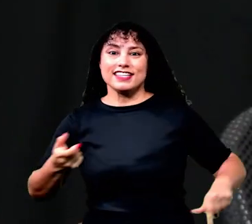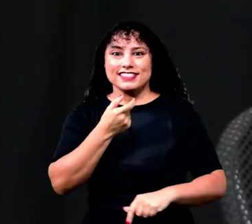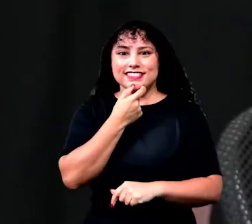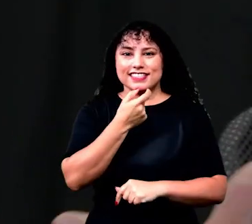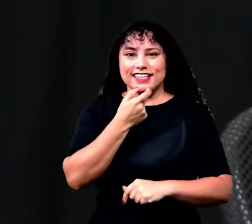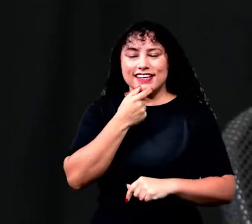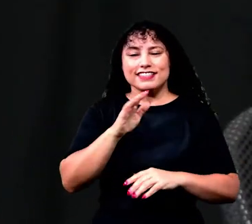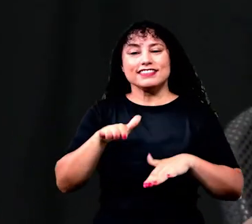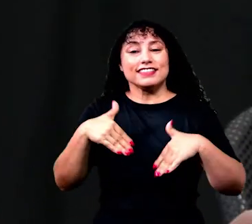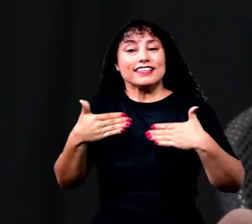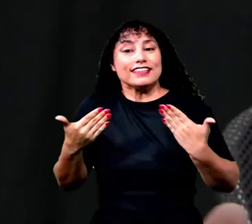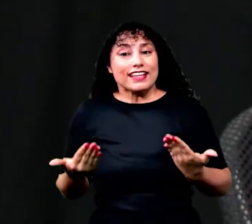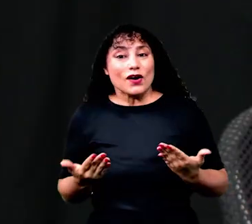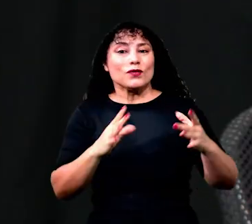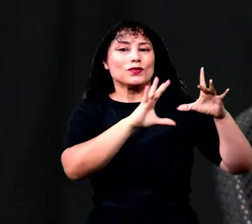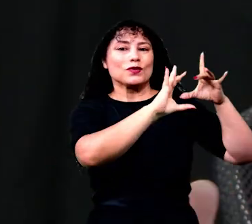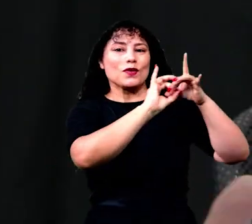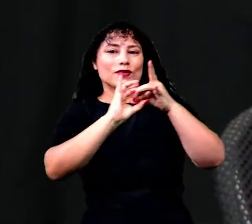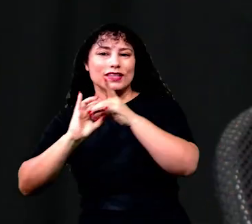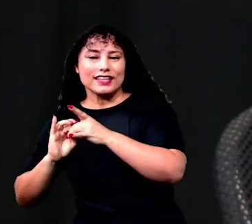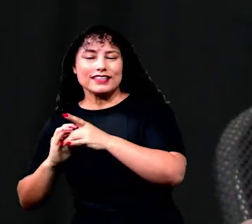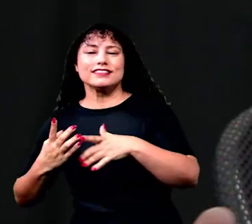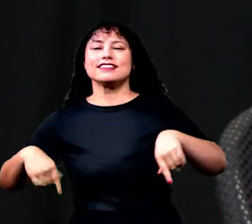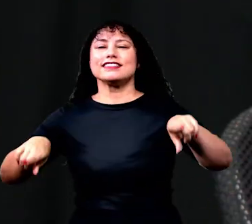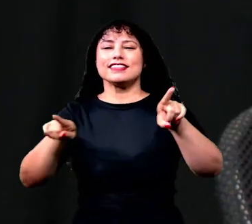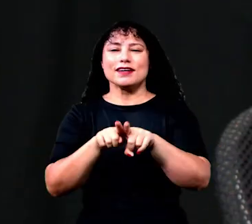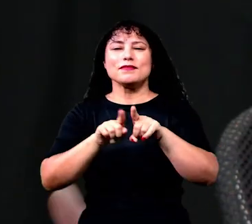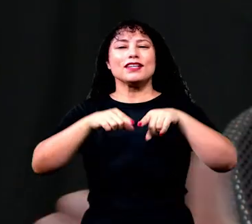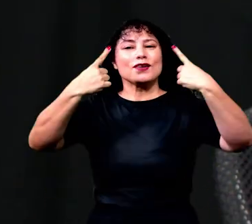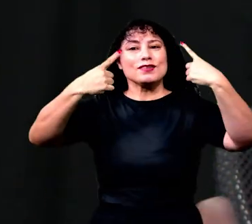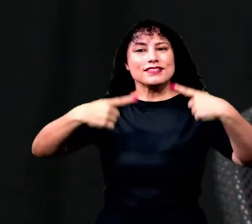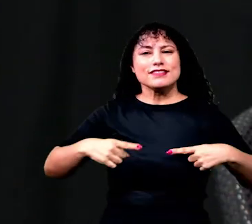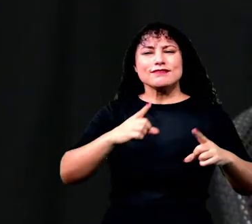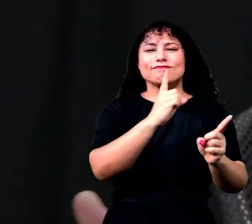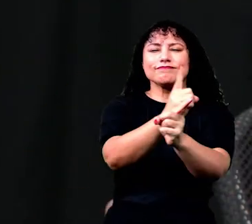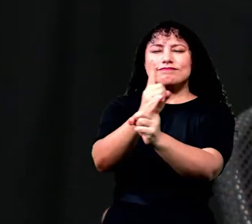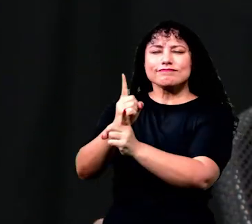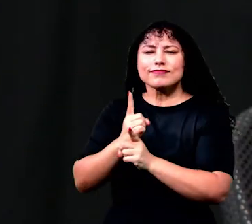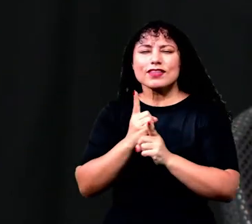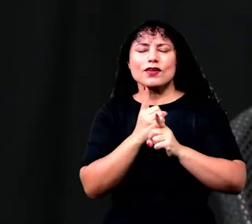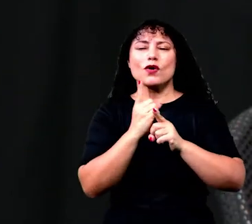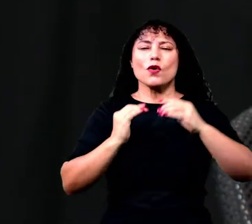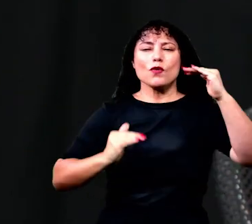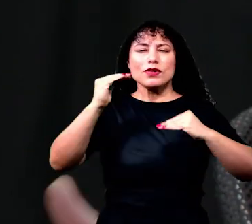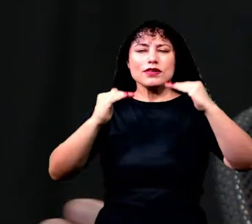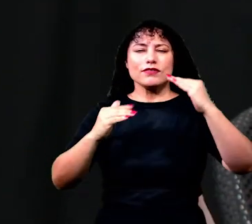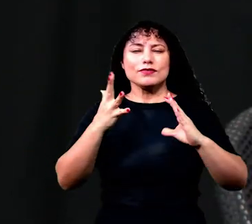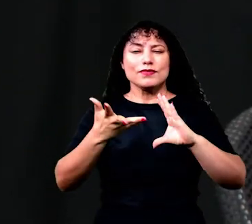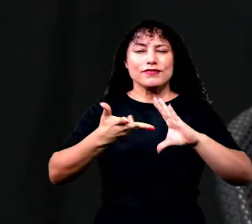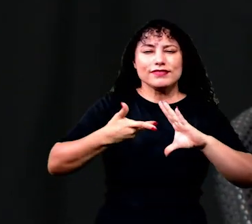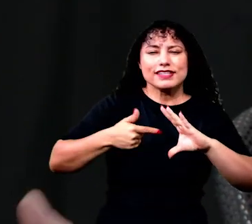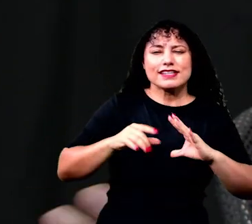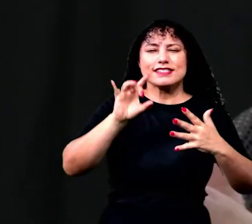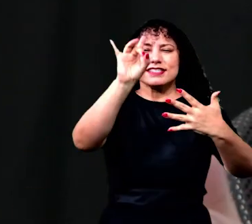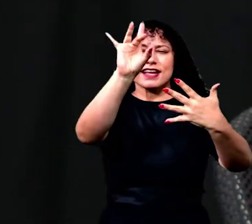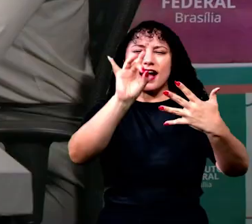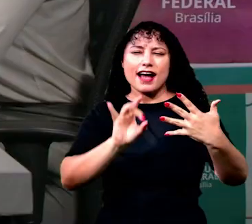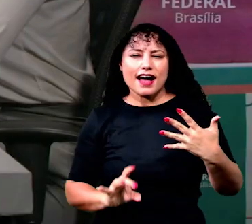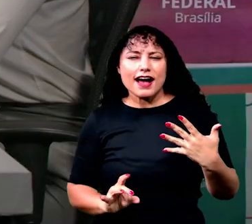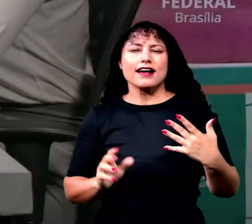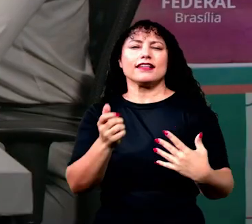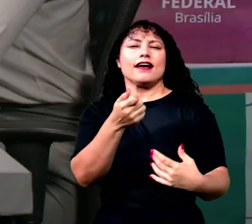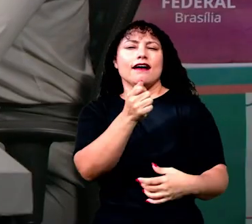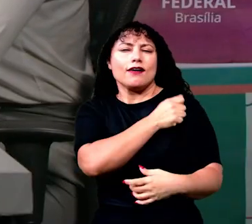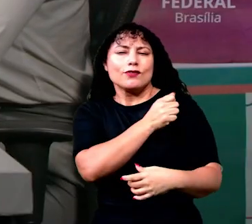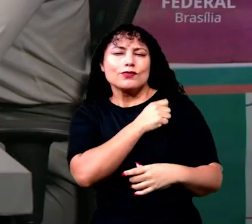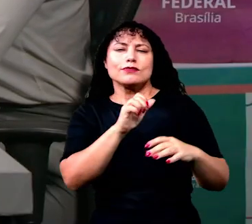E aí, então, nesse contexto, a gente tem também esse desafio de identificar o nível de proficiência de cada estudante ou de cada